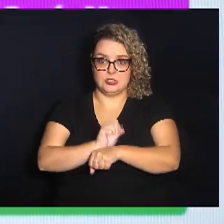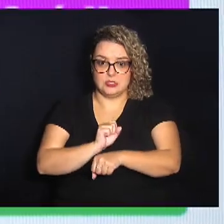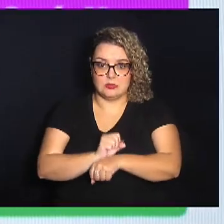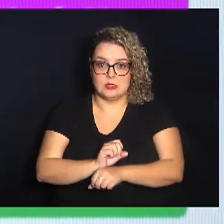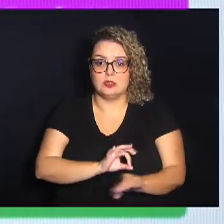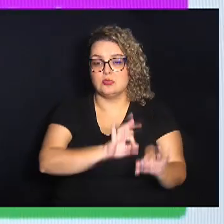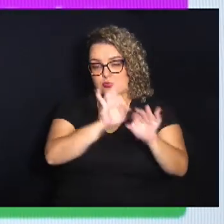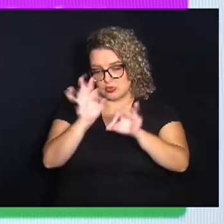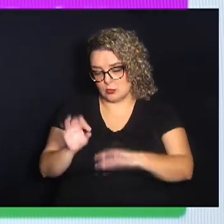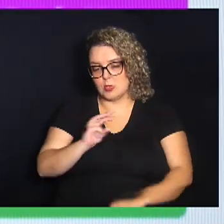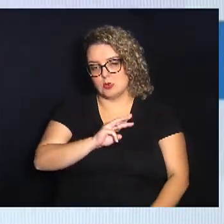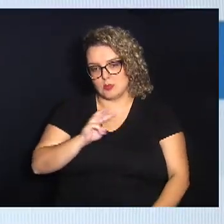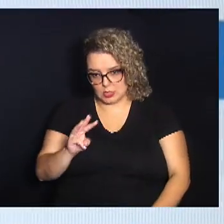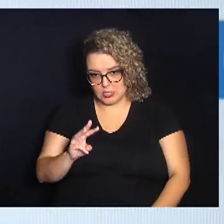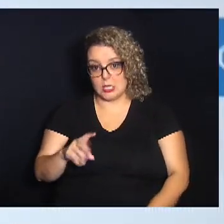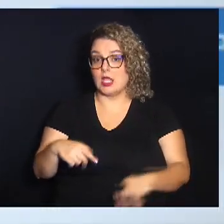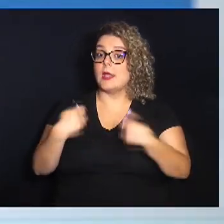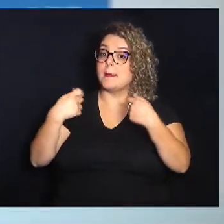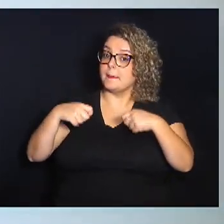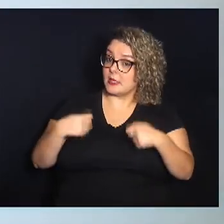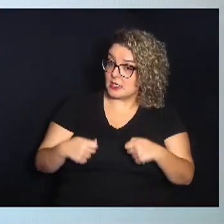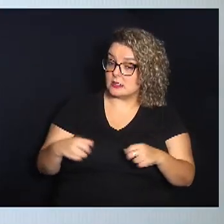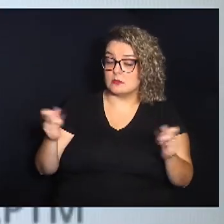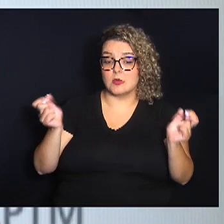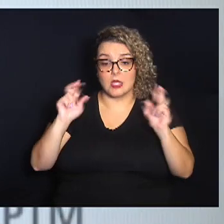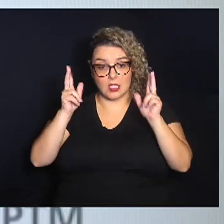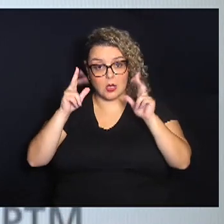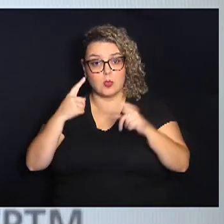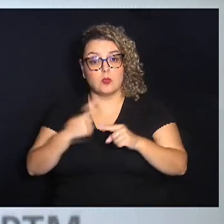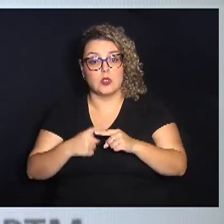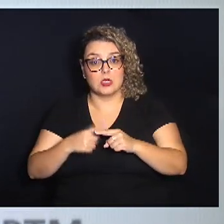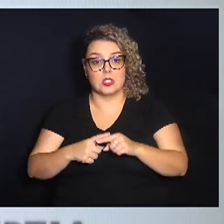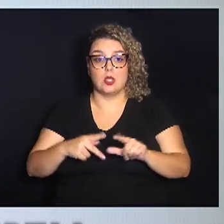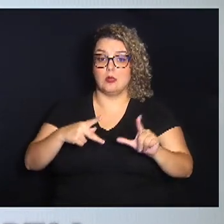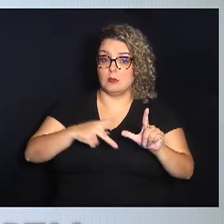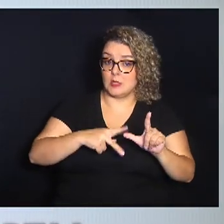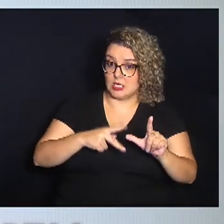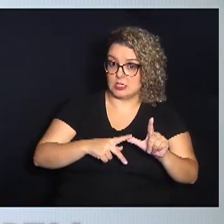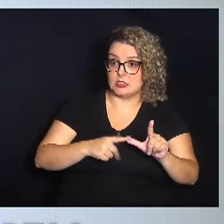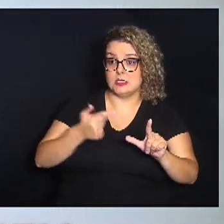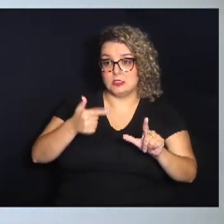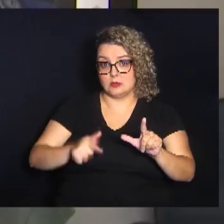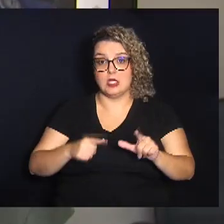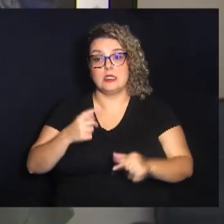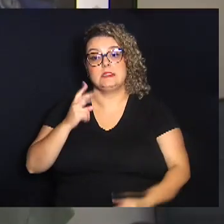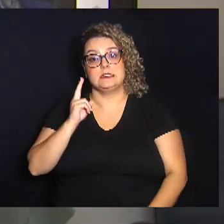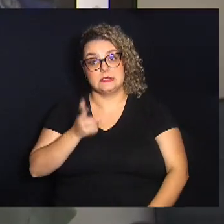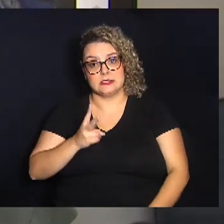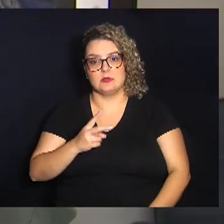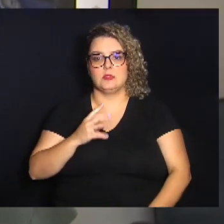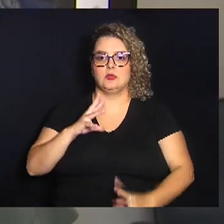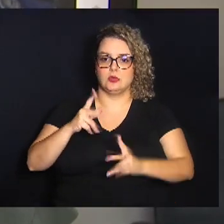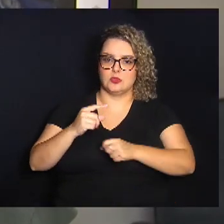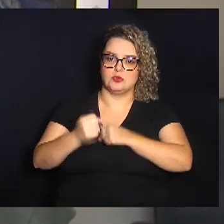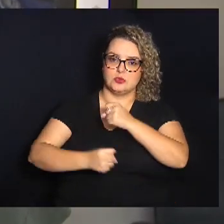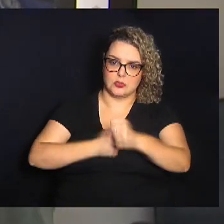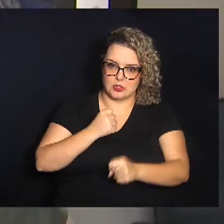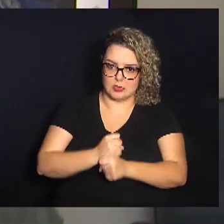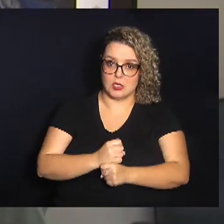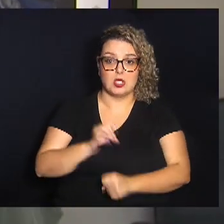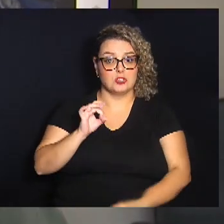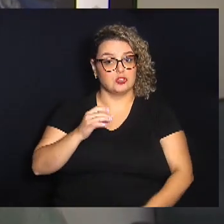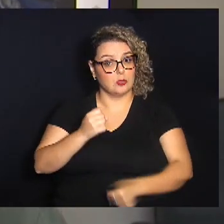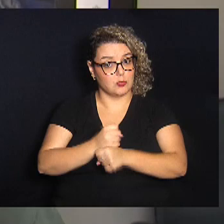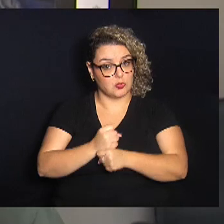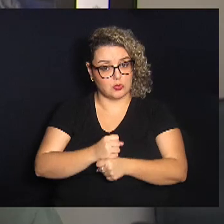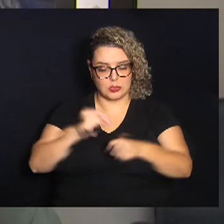pelo site. E é preciso ficar atento porque o passe livre deve ser renovado anualmente. Ele só vale para o ano vigente.